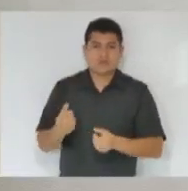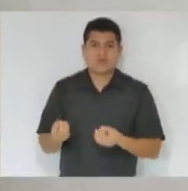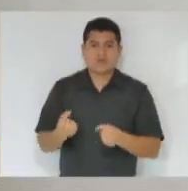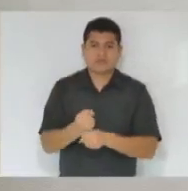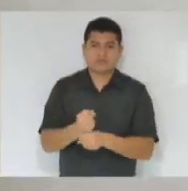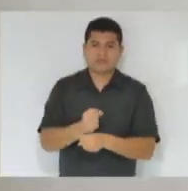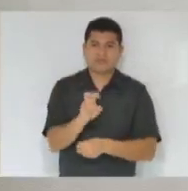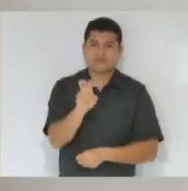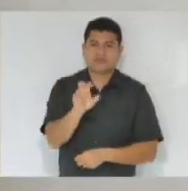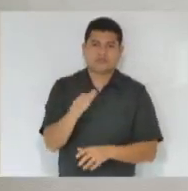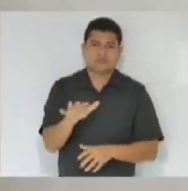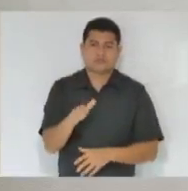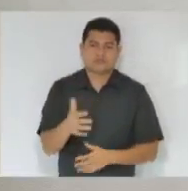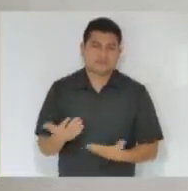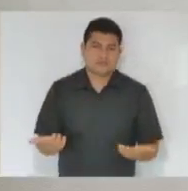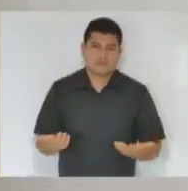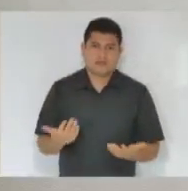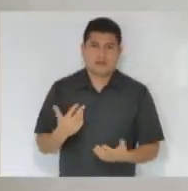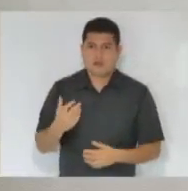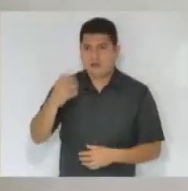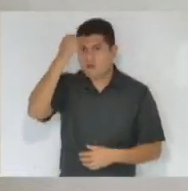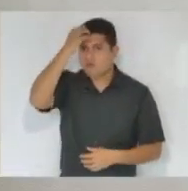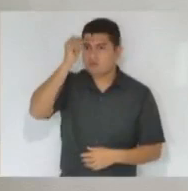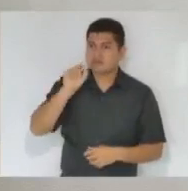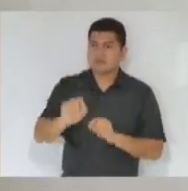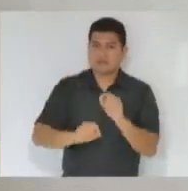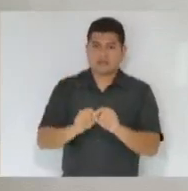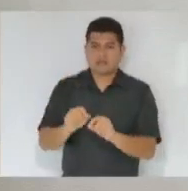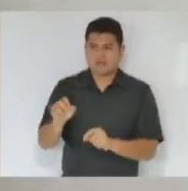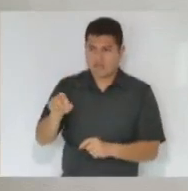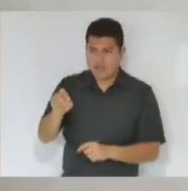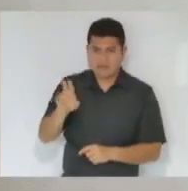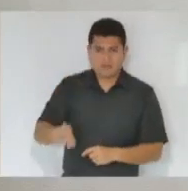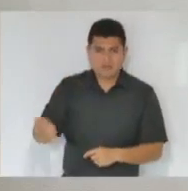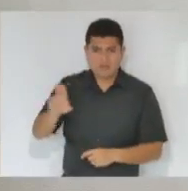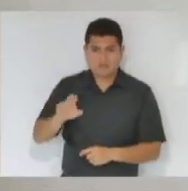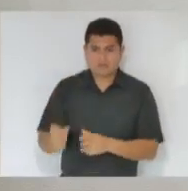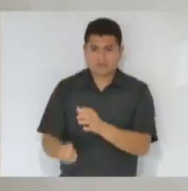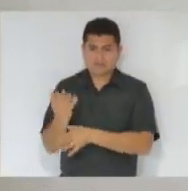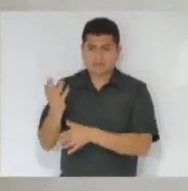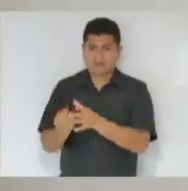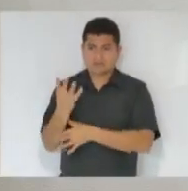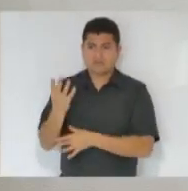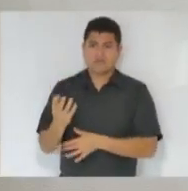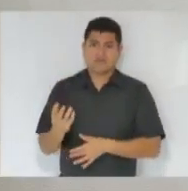não é culpa de quem usa, não é culpa do produtor. Nós precisamos estar